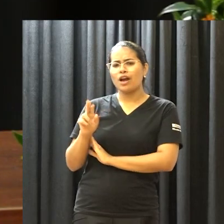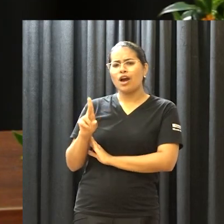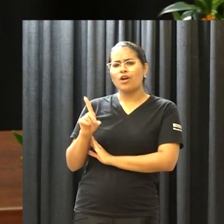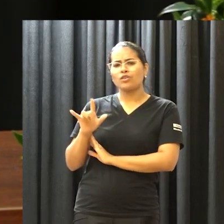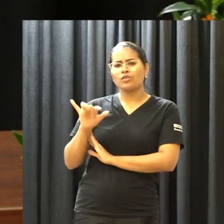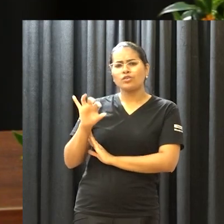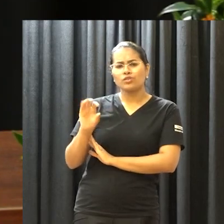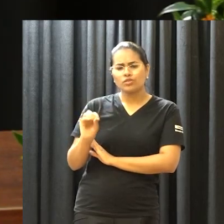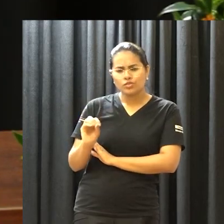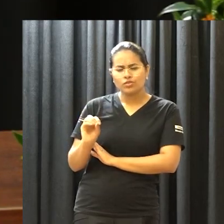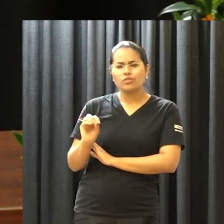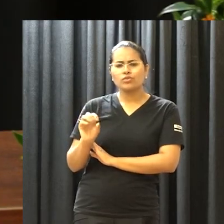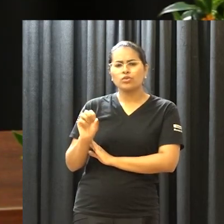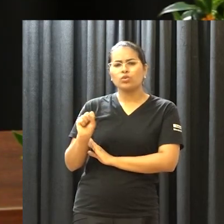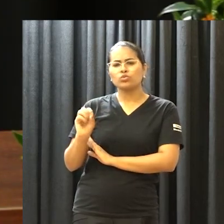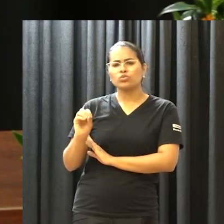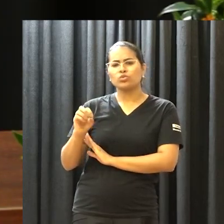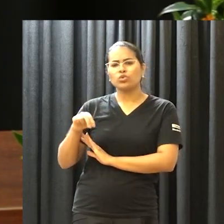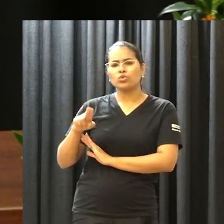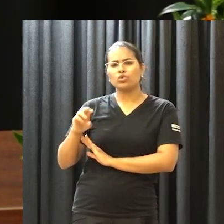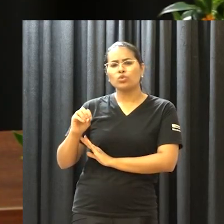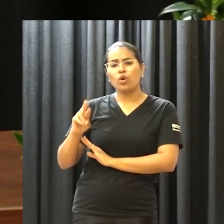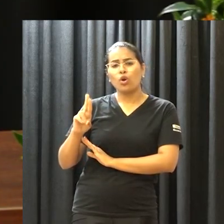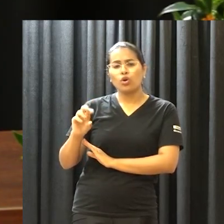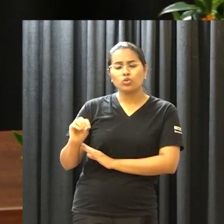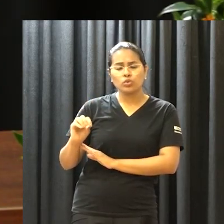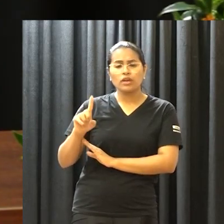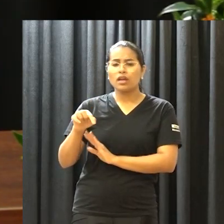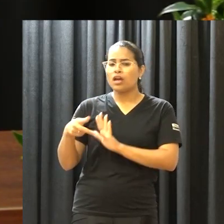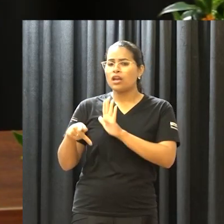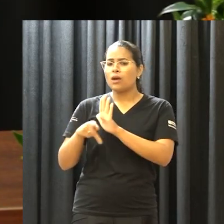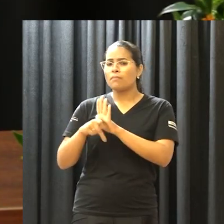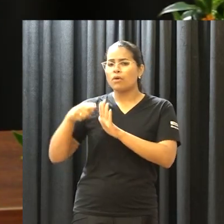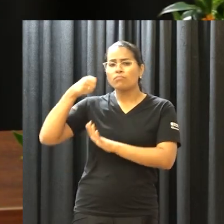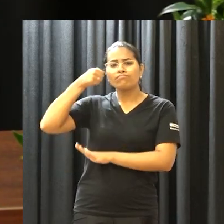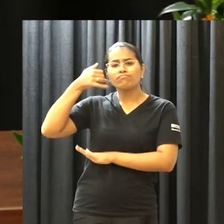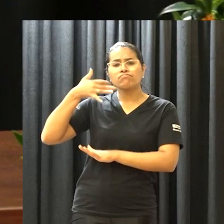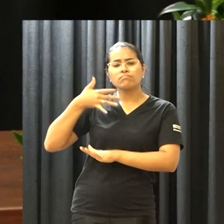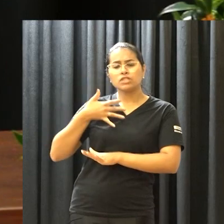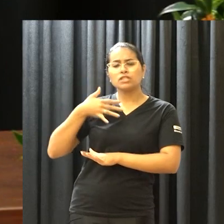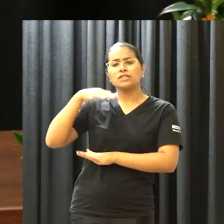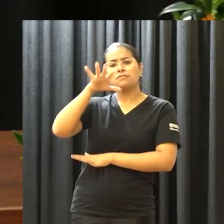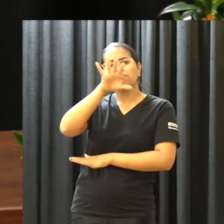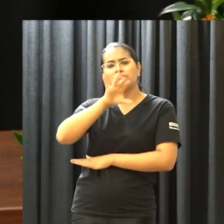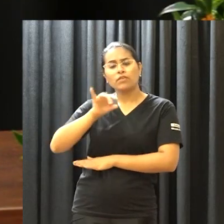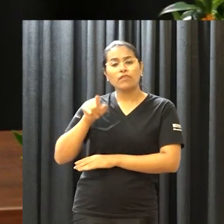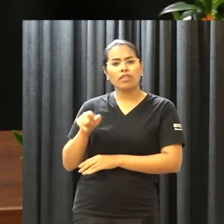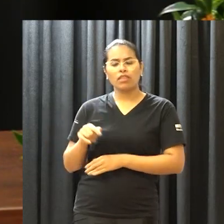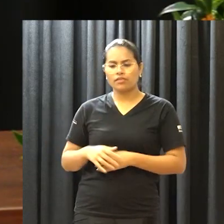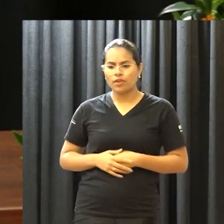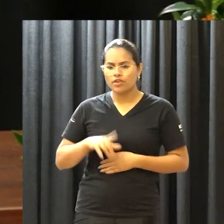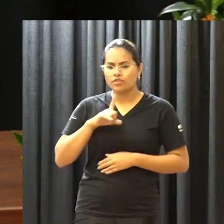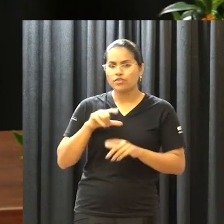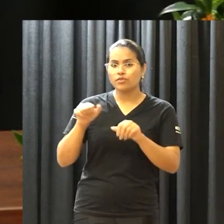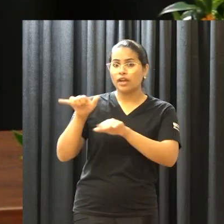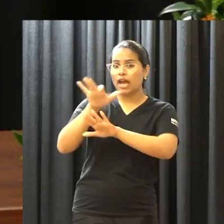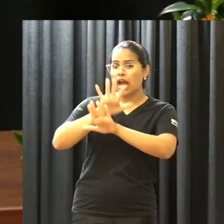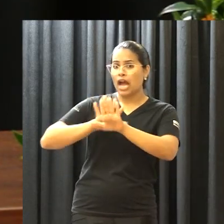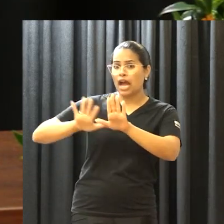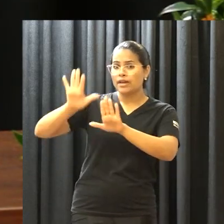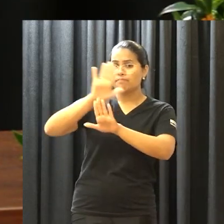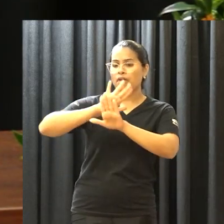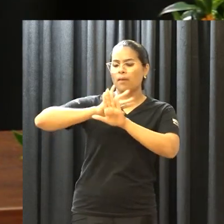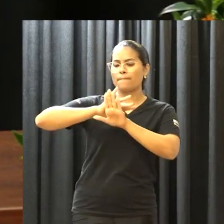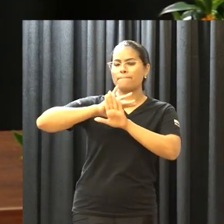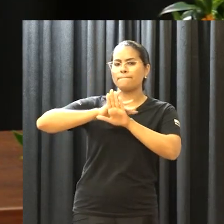grupo. Então, a presença dessa imagem no fundo, isso está escrito nessa página que eu estou mostrando, a presença dessa imagem no fundo, como pano de